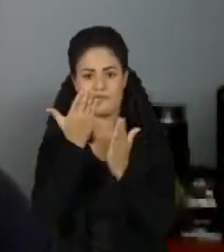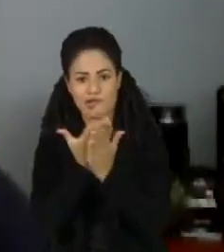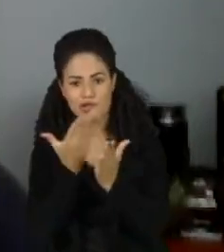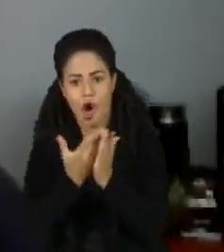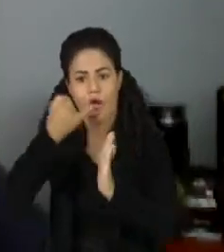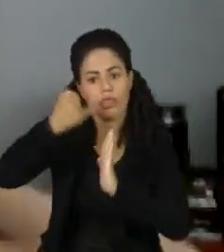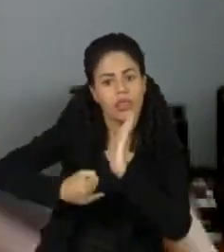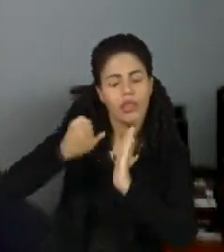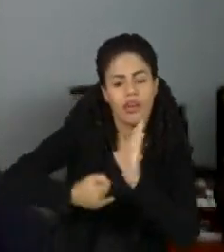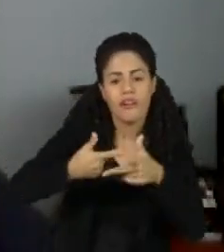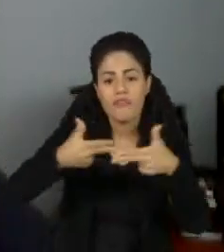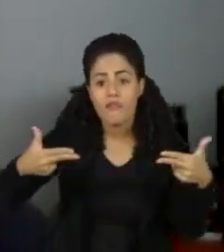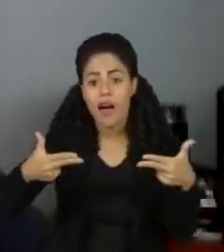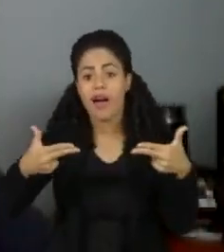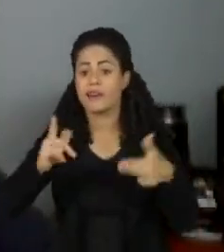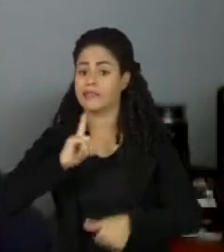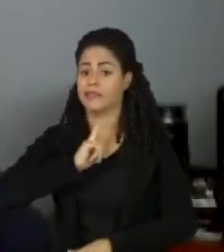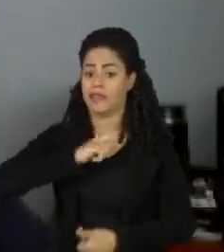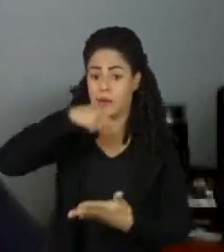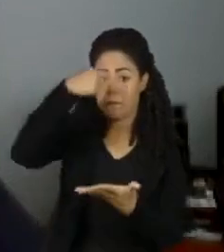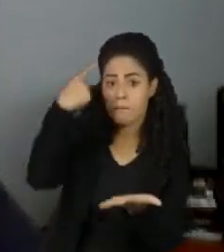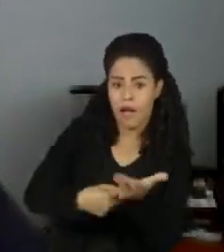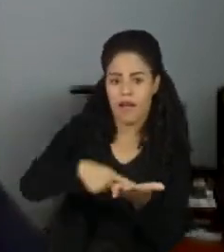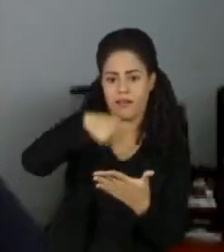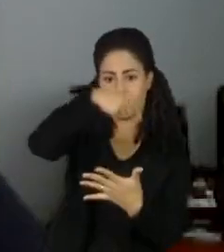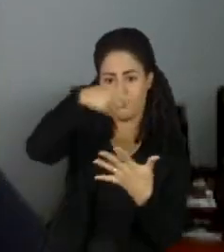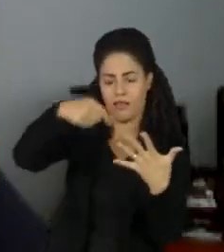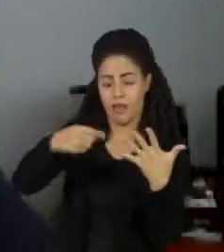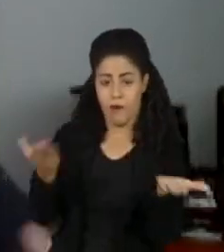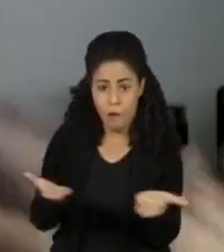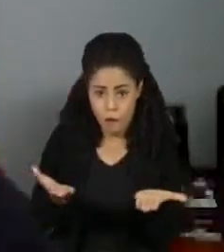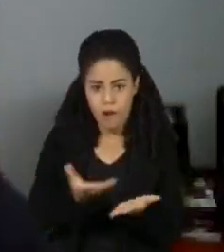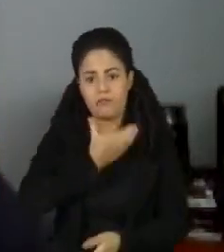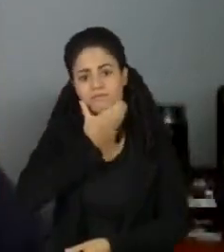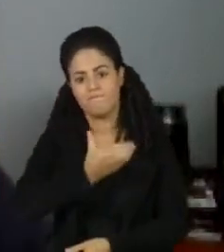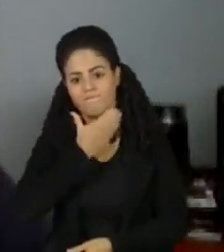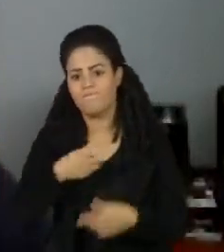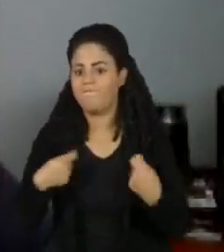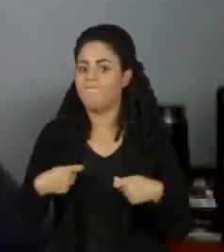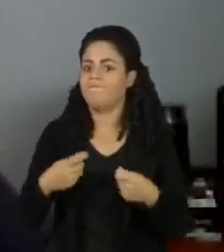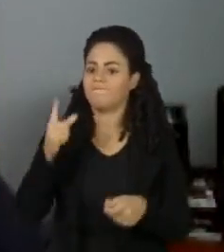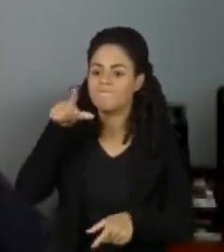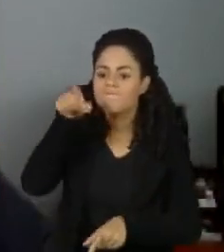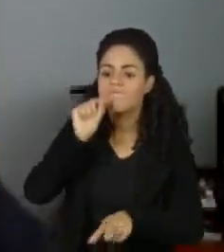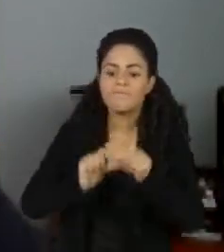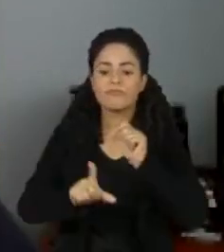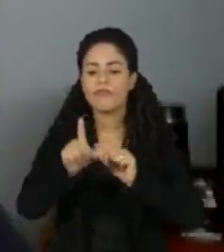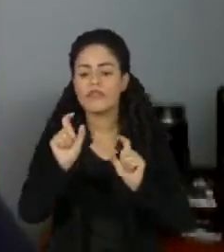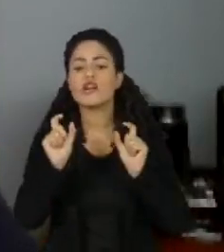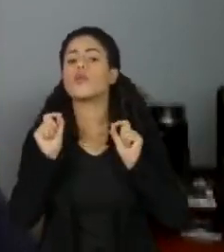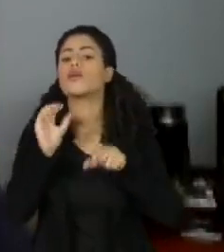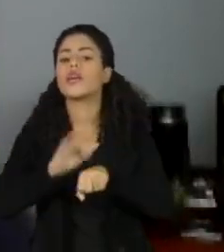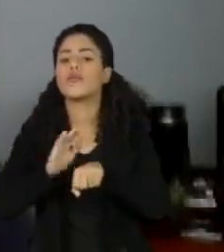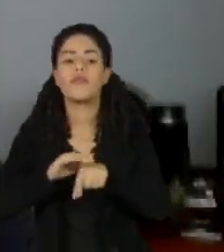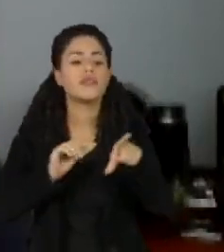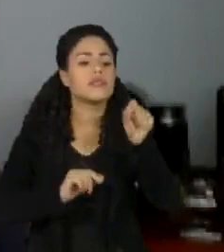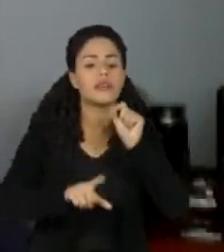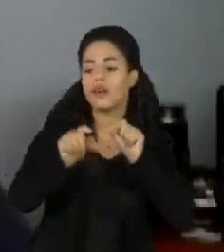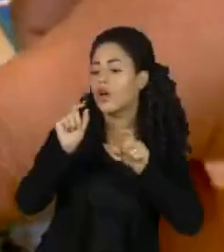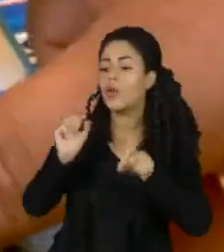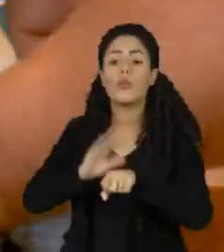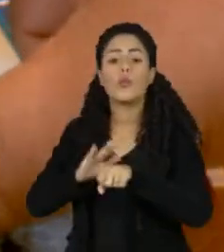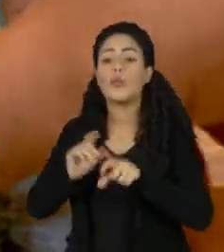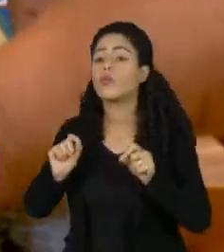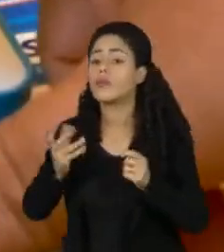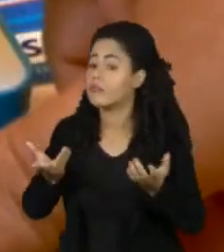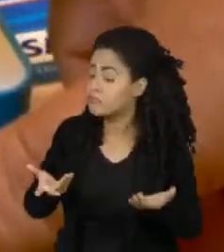tributos. Tem uma série de compromissos vencendo agora no fim do ano e a gente tem que fazer escolha para caber tudo, né? Poder fazer um pouco de cada